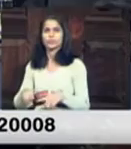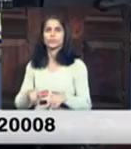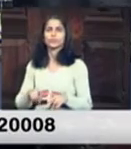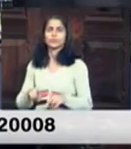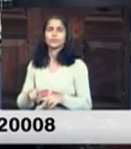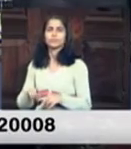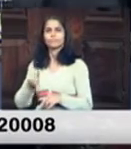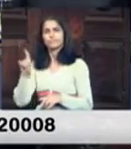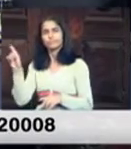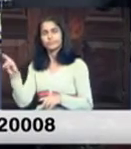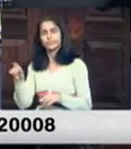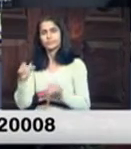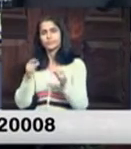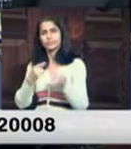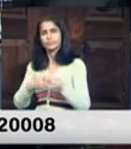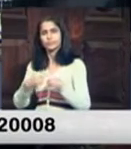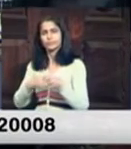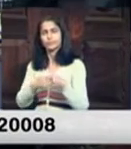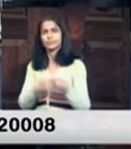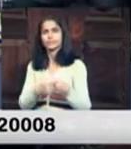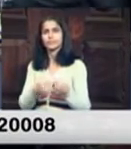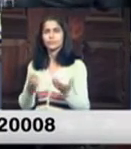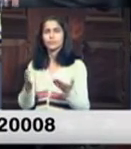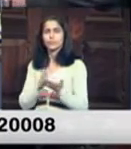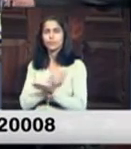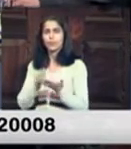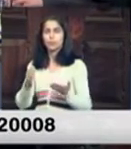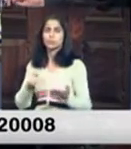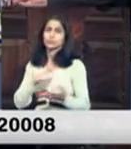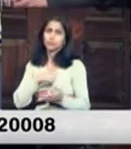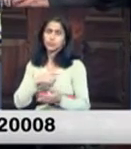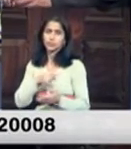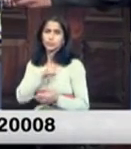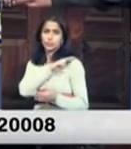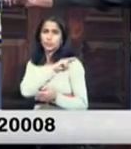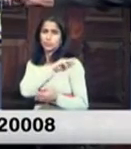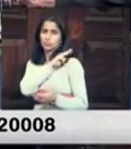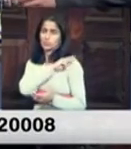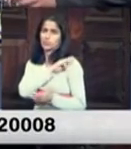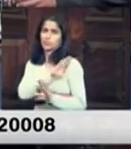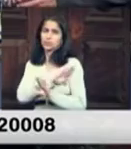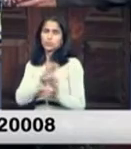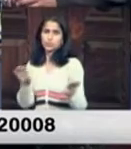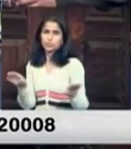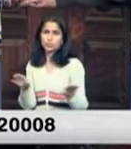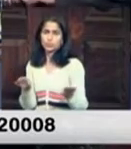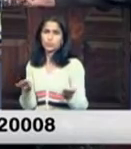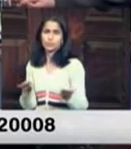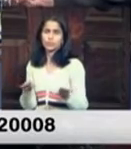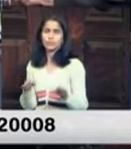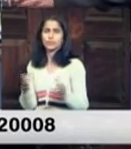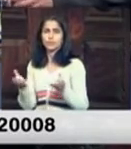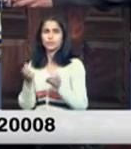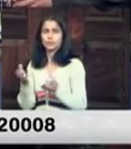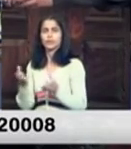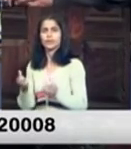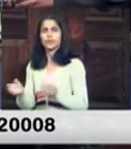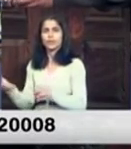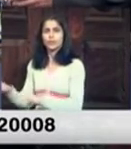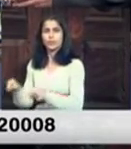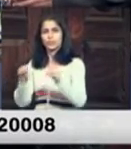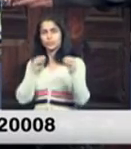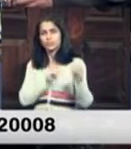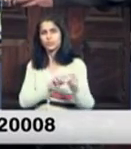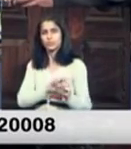engenheiro pau de fronten, a partir do ano que vem tem o segundo ano e o terceiro. Queriam deslocar o curso para a cidade de Paracambi, mais de